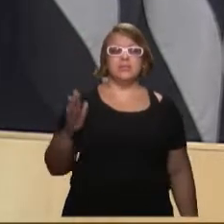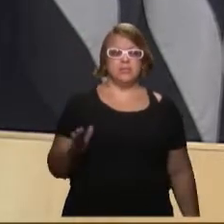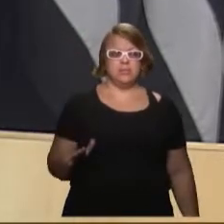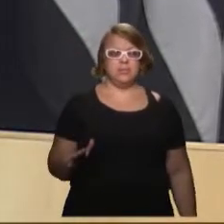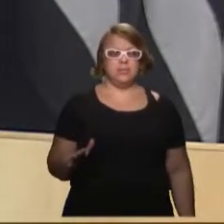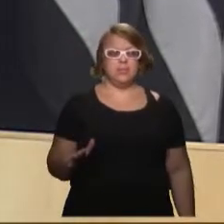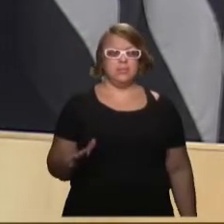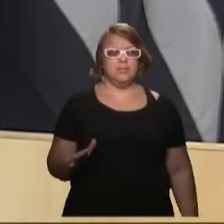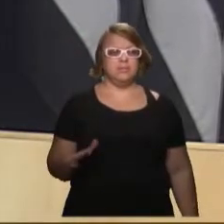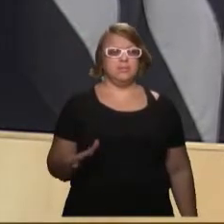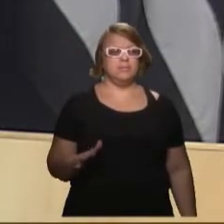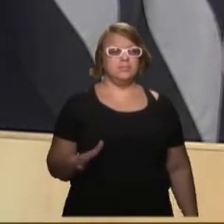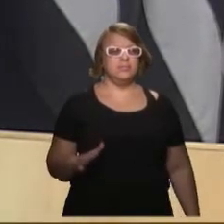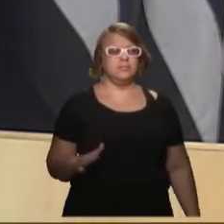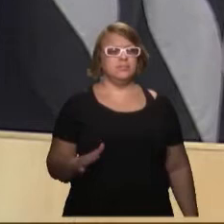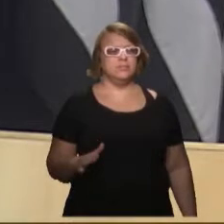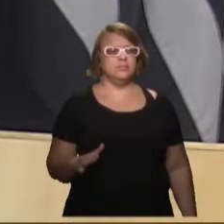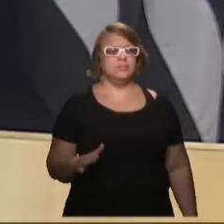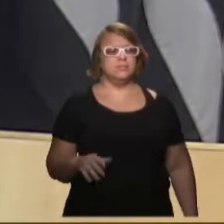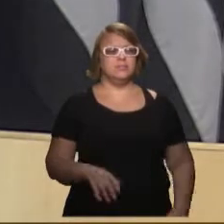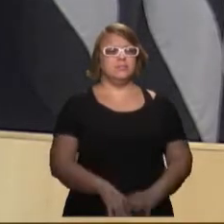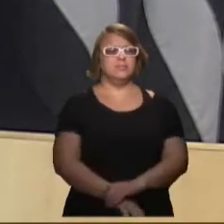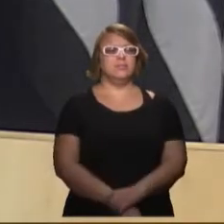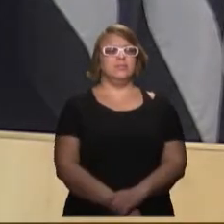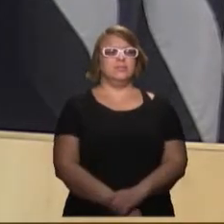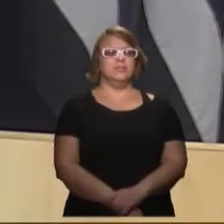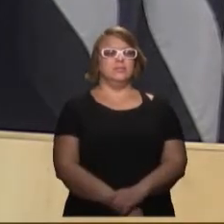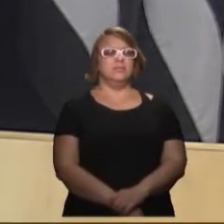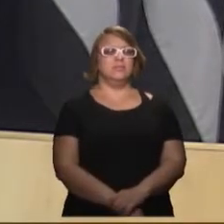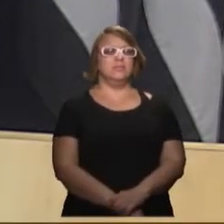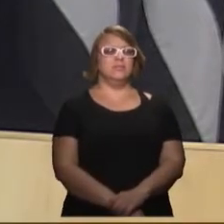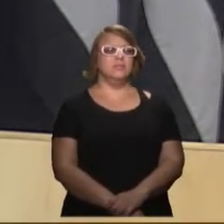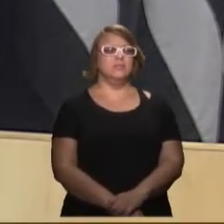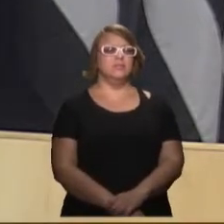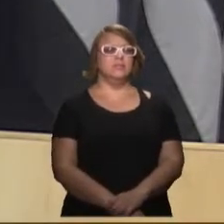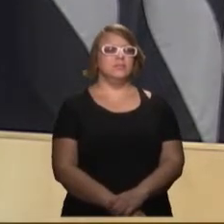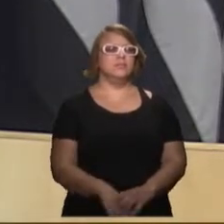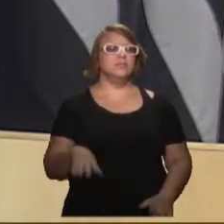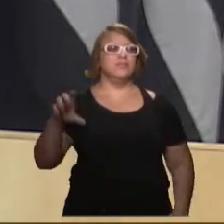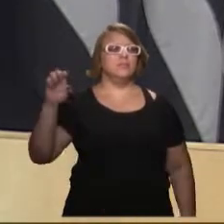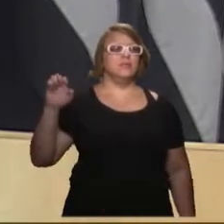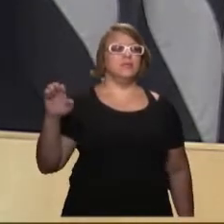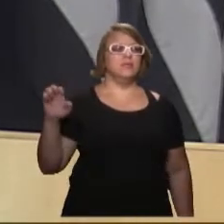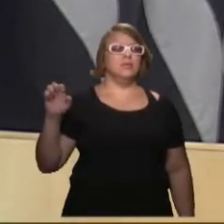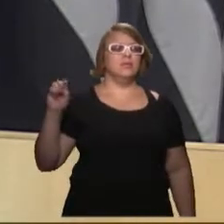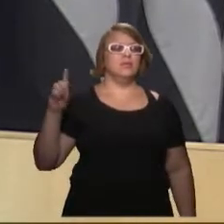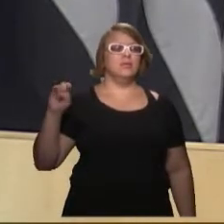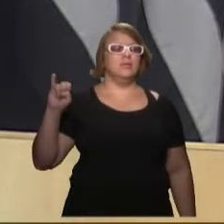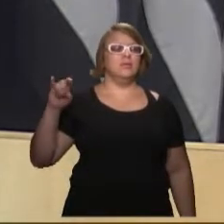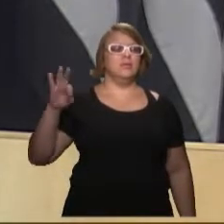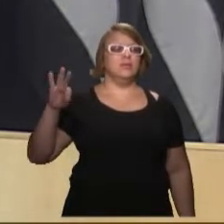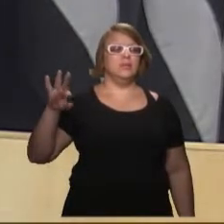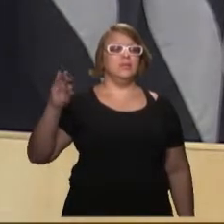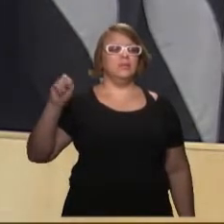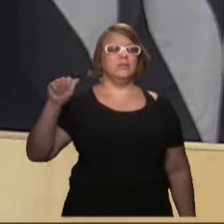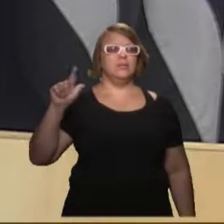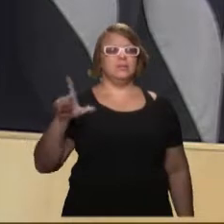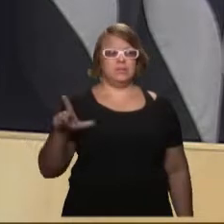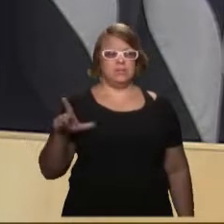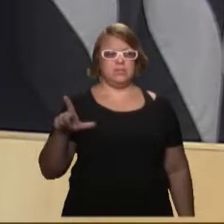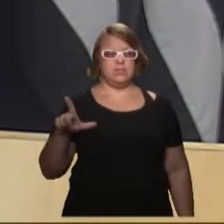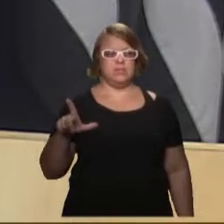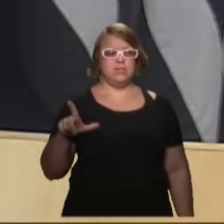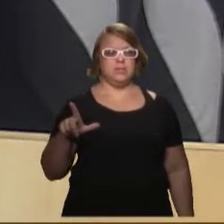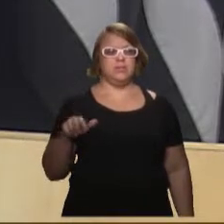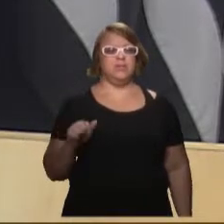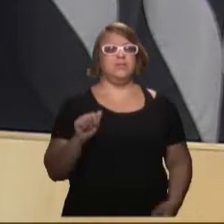para realmente, porque é previsto, né? O edital do concurso vai ter que definir um local, prazo, limite, para que a pessoa apresente